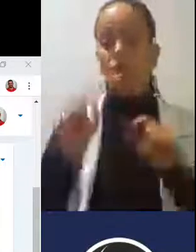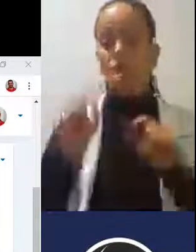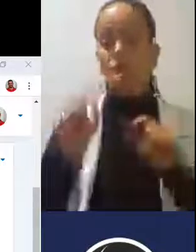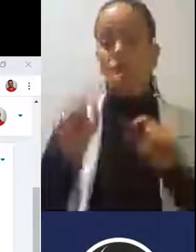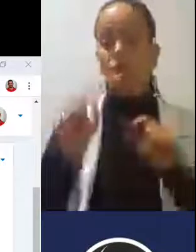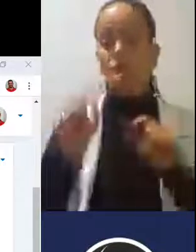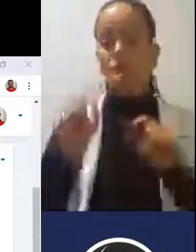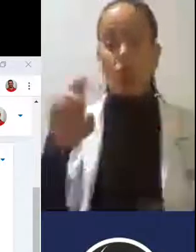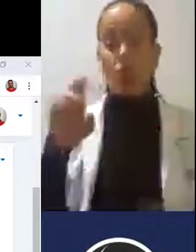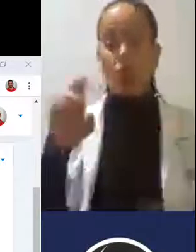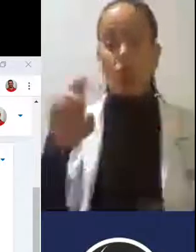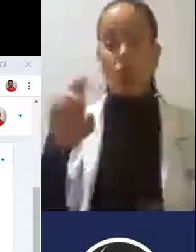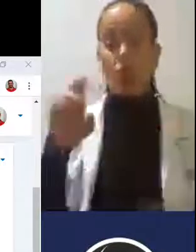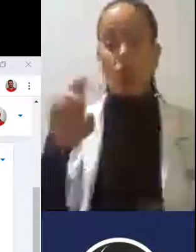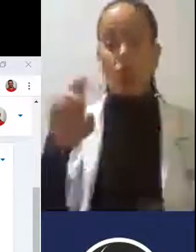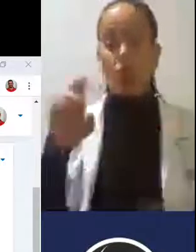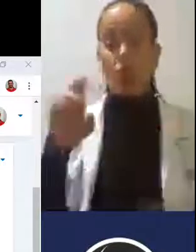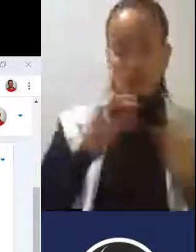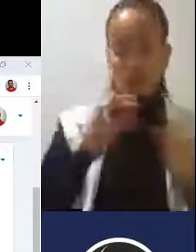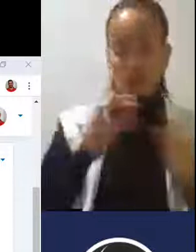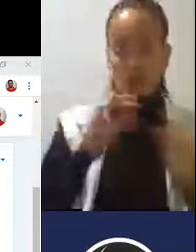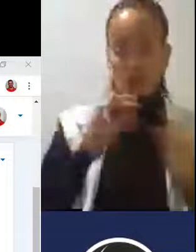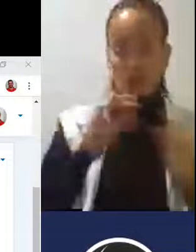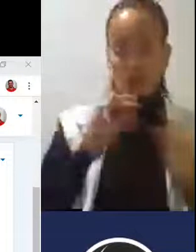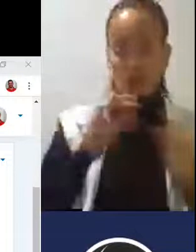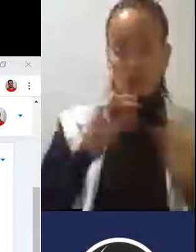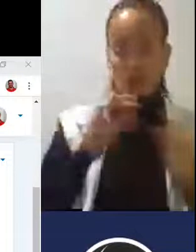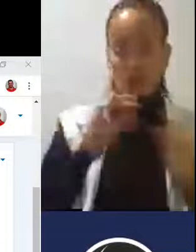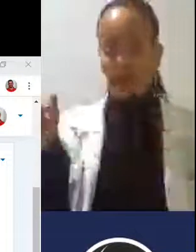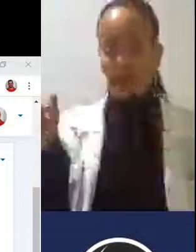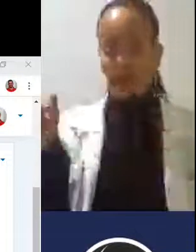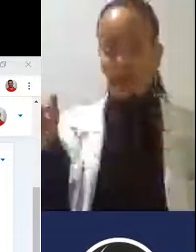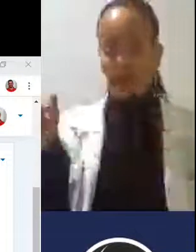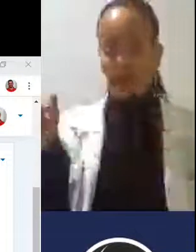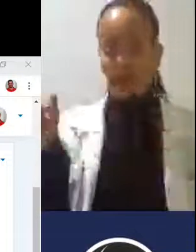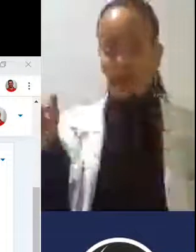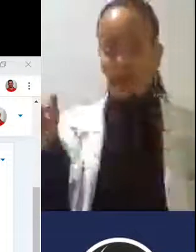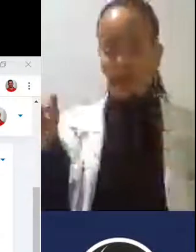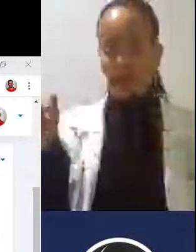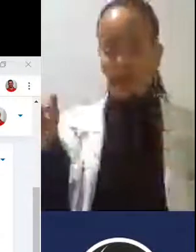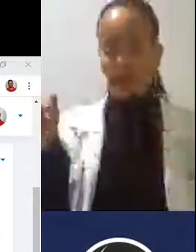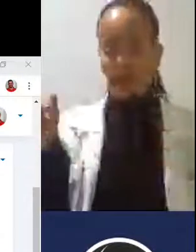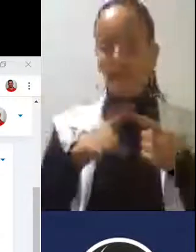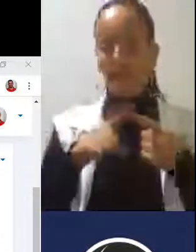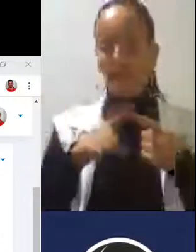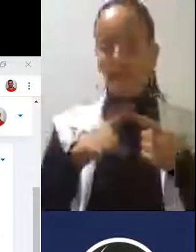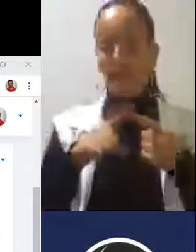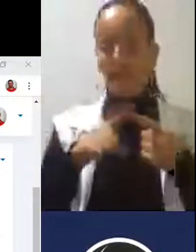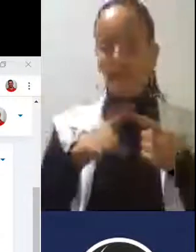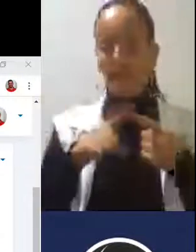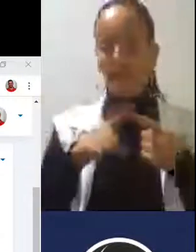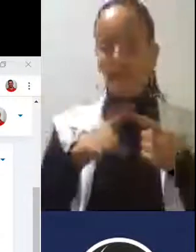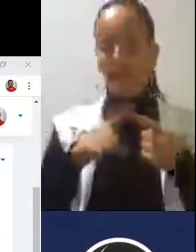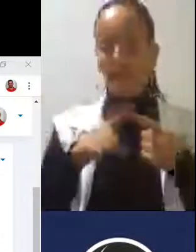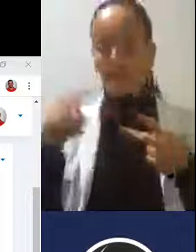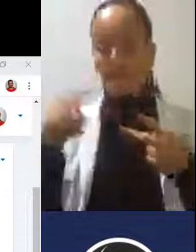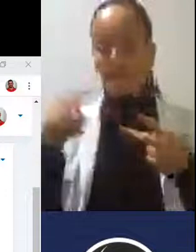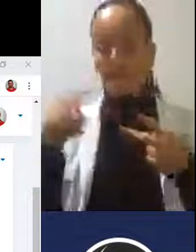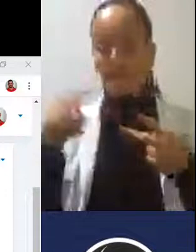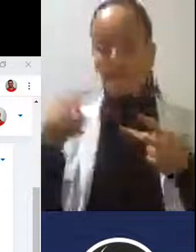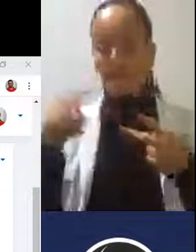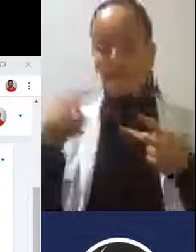Movimento ordenado de elétrons, tranquilo? Então, se a gente tem tensão, a gente tem carga e a gente tem um caminho fechado aqui para circular,